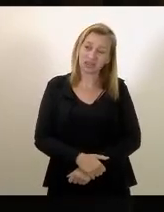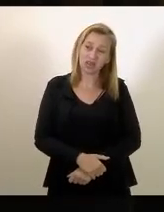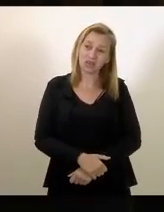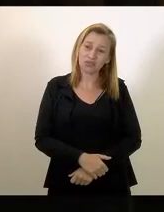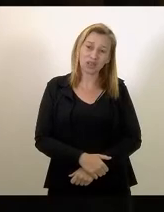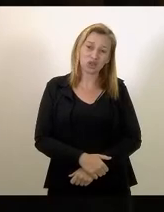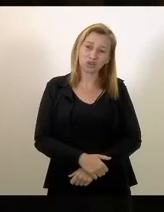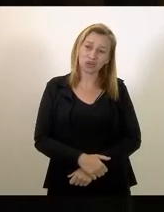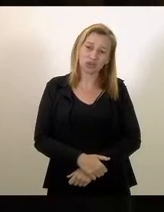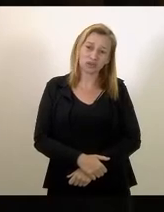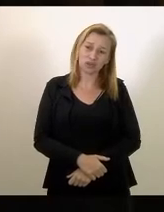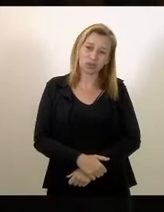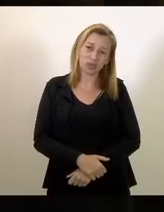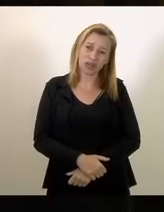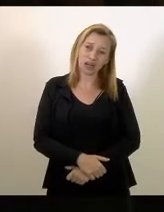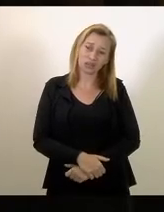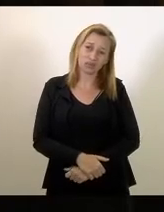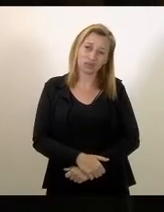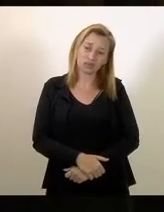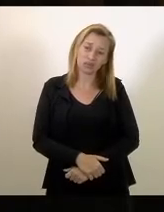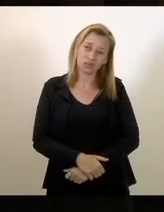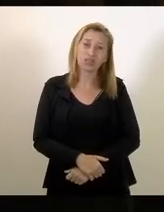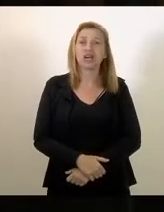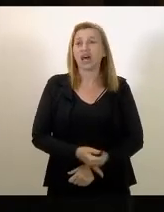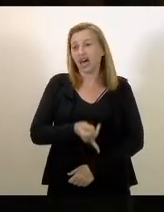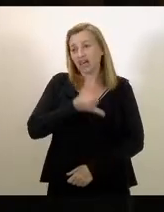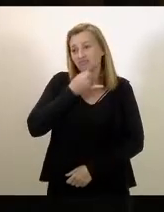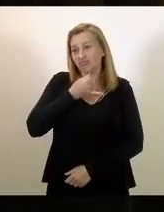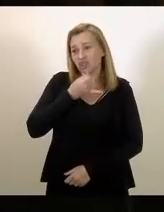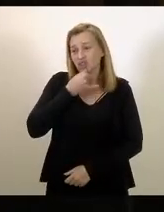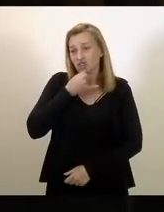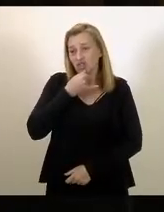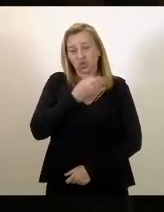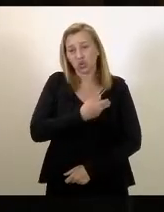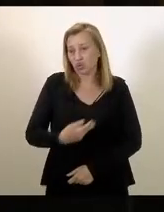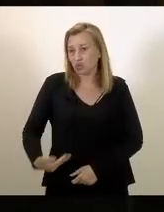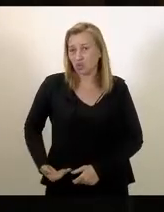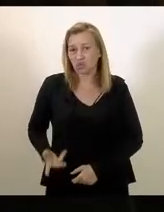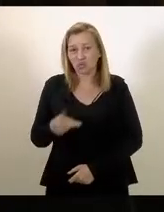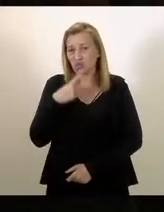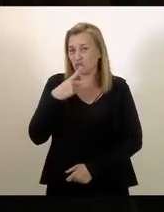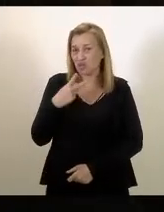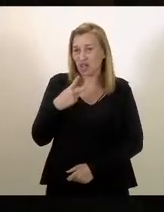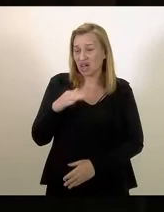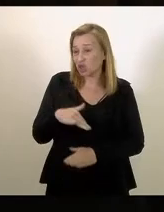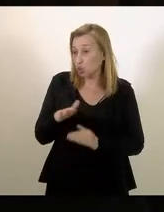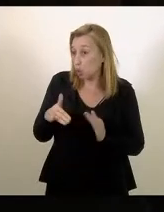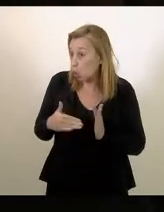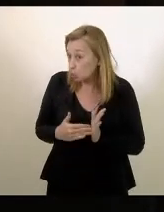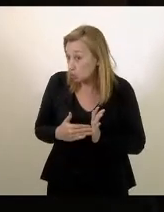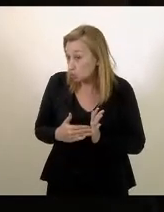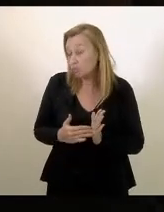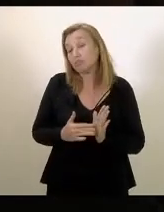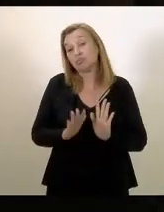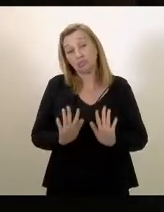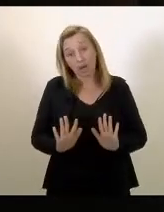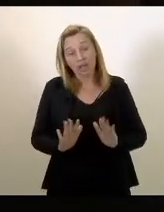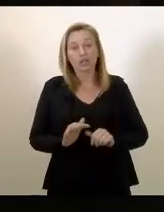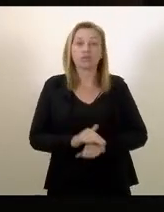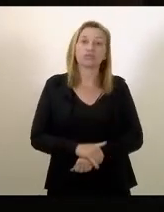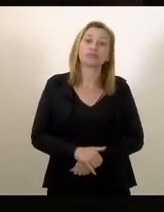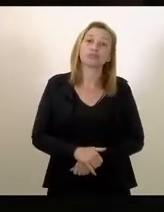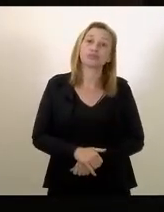os governantes não vou dizer na sua totalidade mas